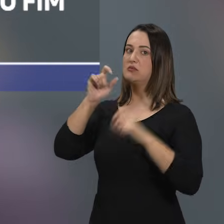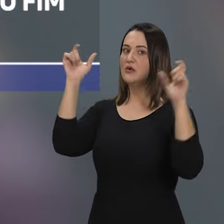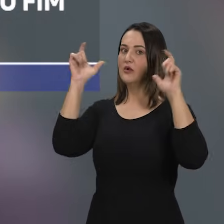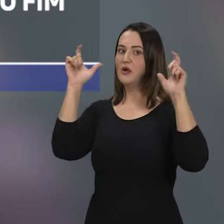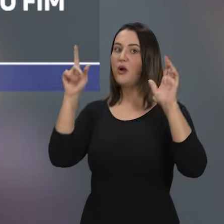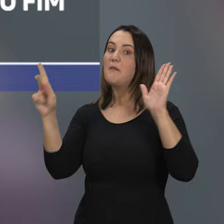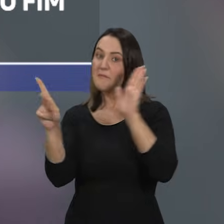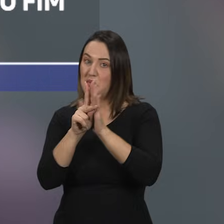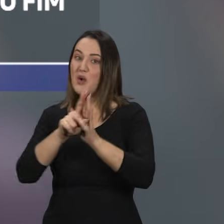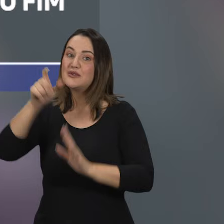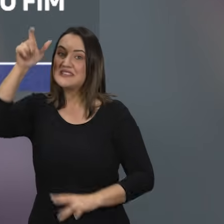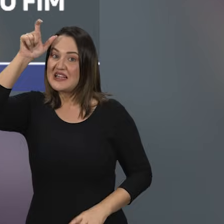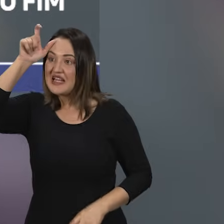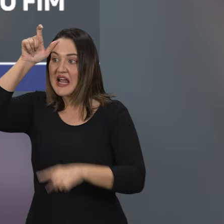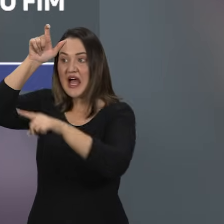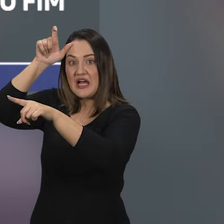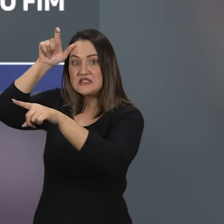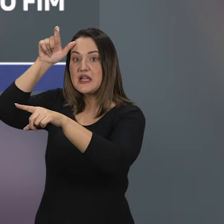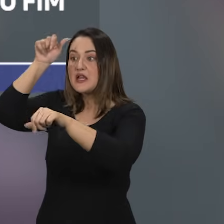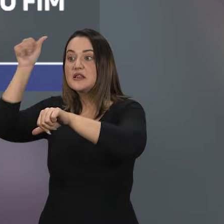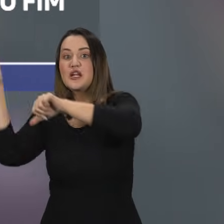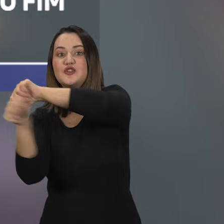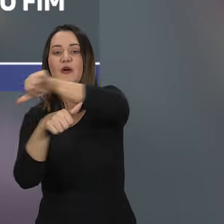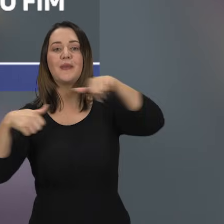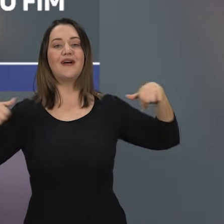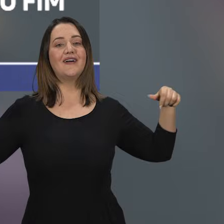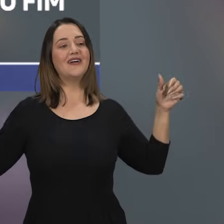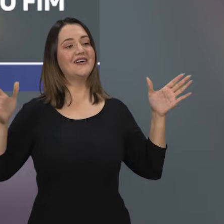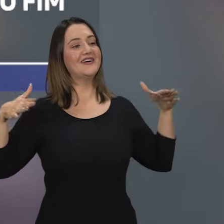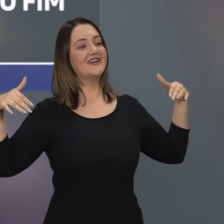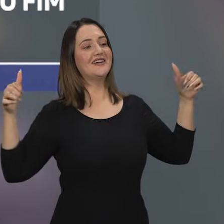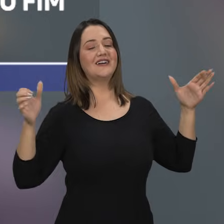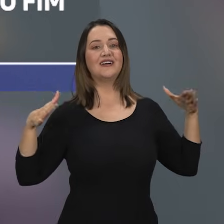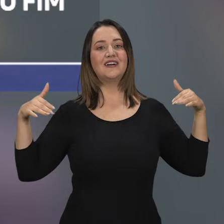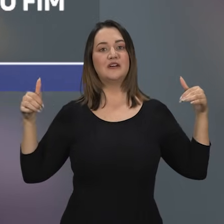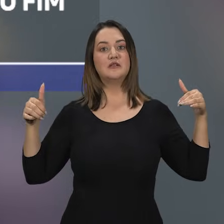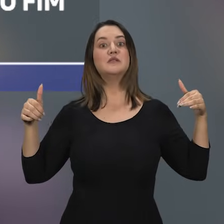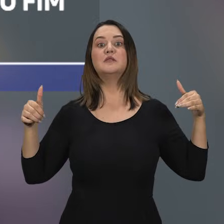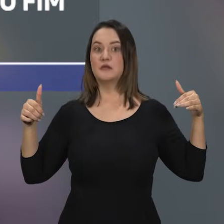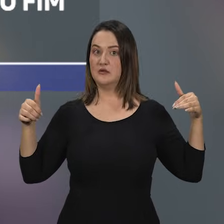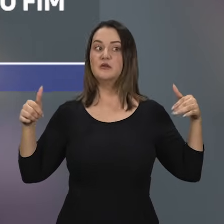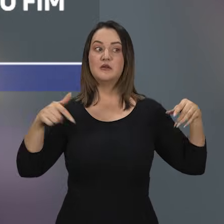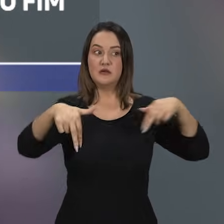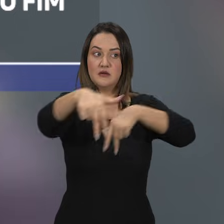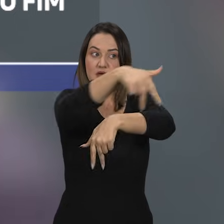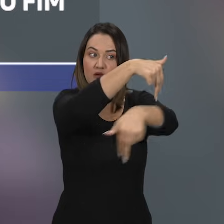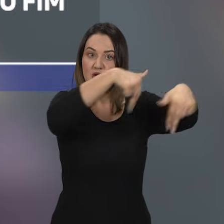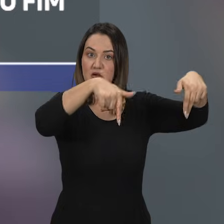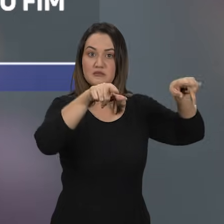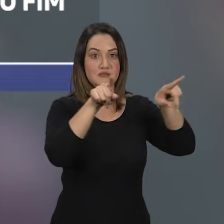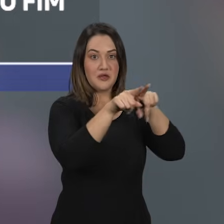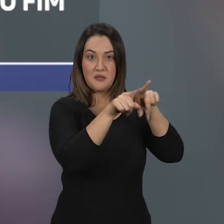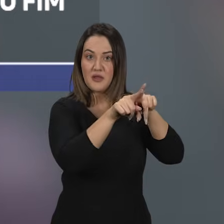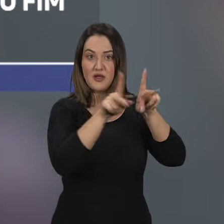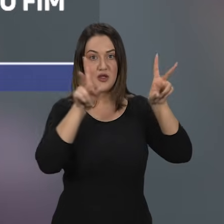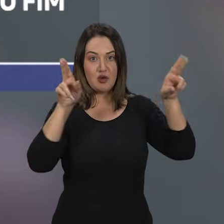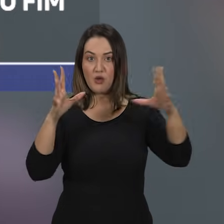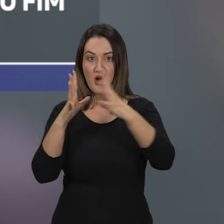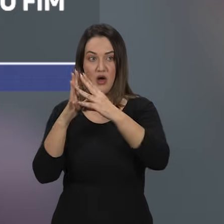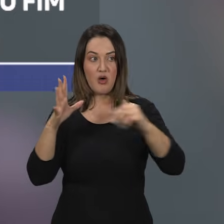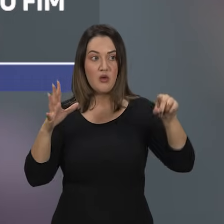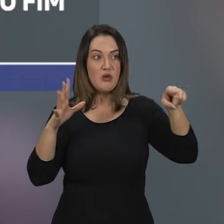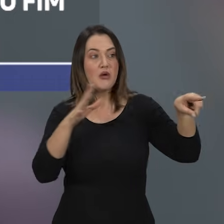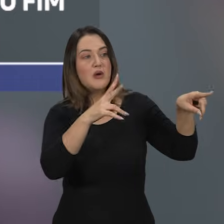próprio Satanás se transforma em anjo de luz. Não é muito, pois que os seus próprios ministros se transformem